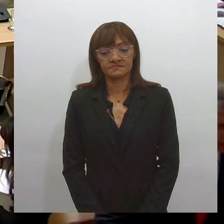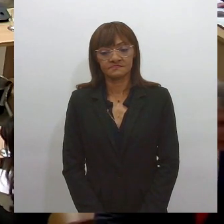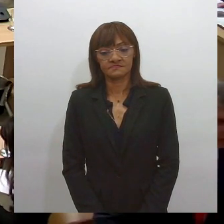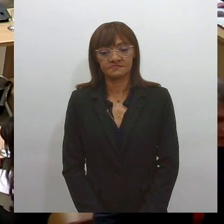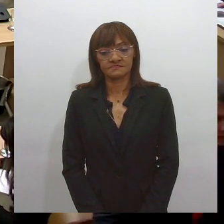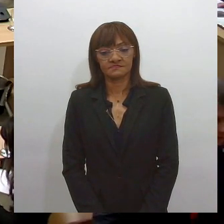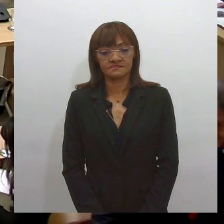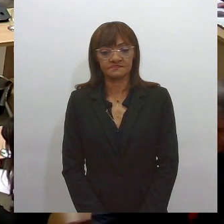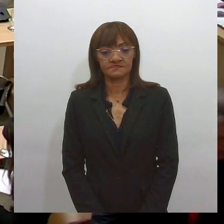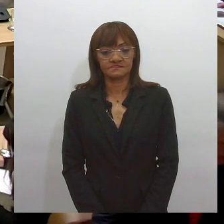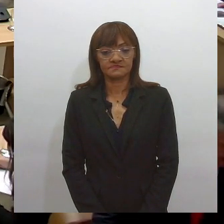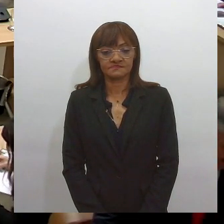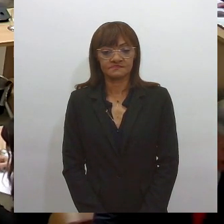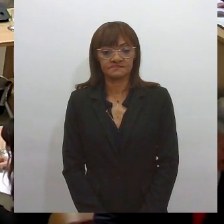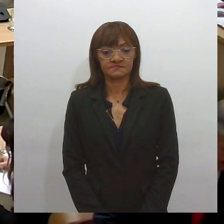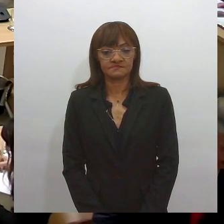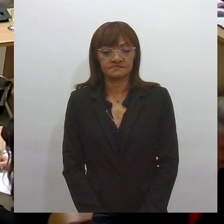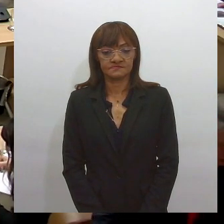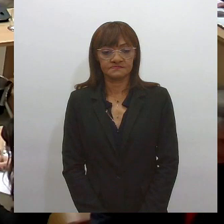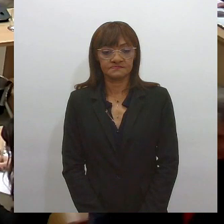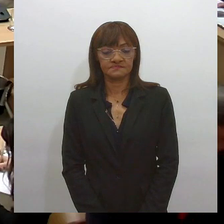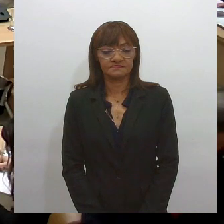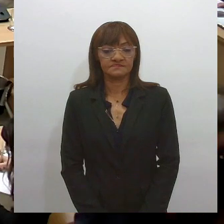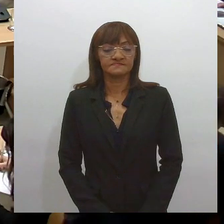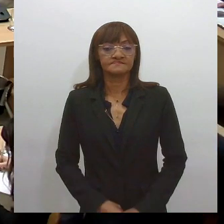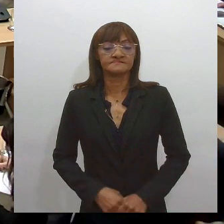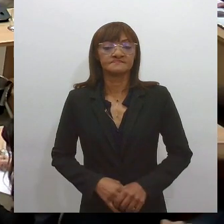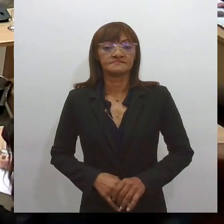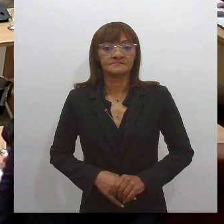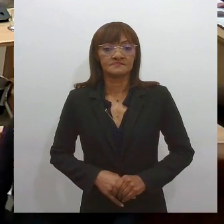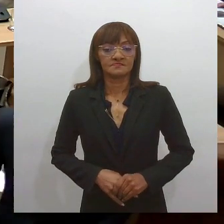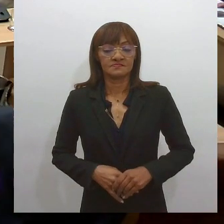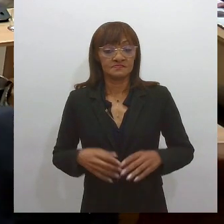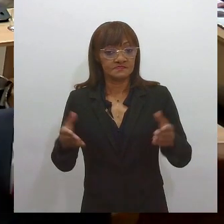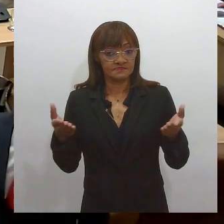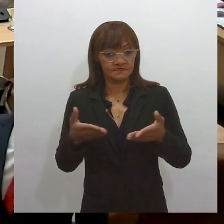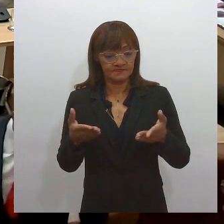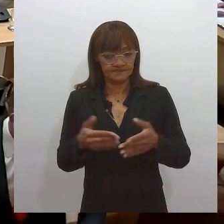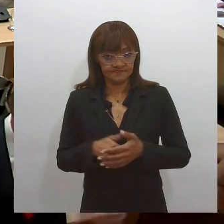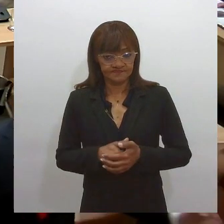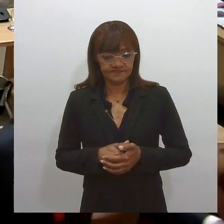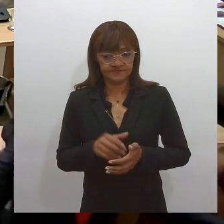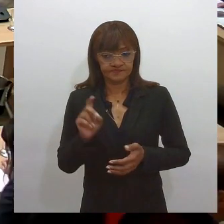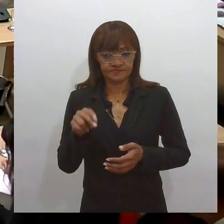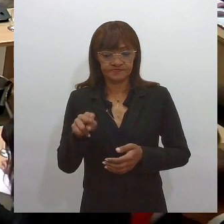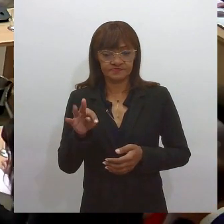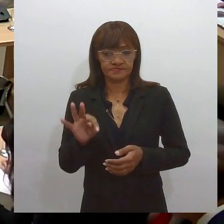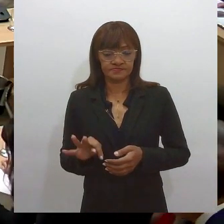concedo a palavra ao superintendente do den seu Ralf Lu Mônico Rosa